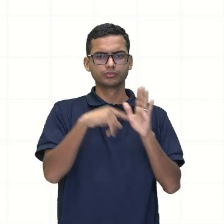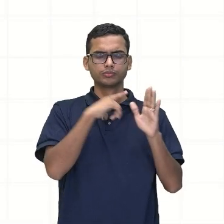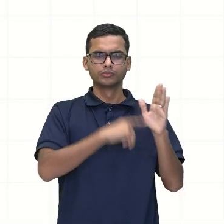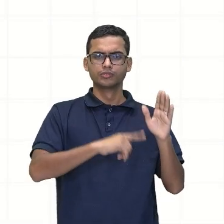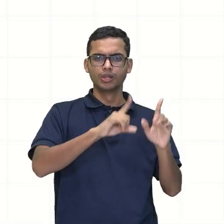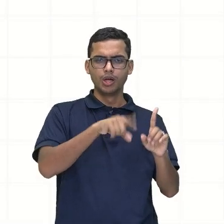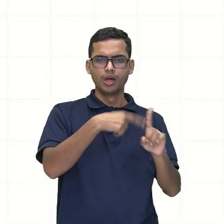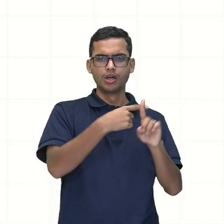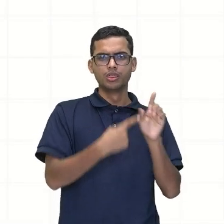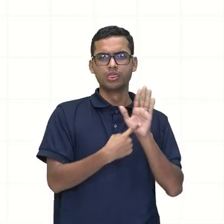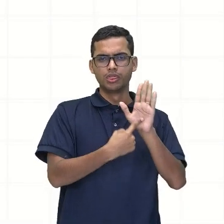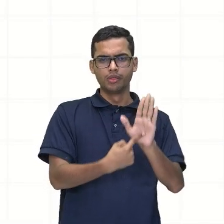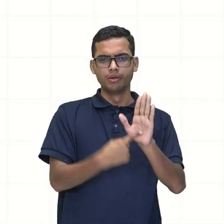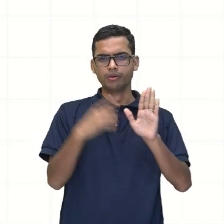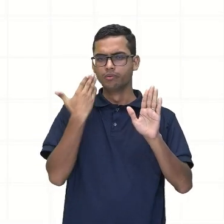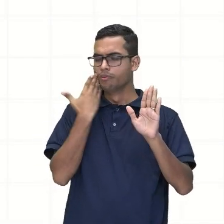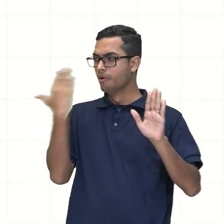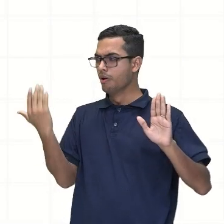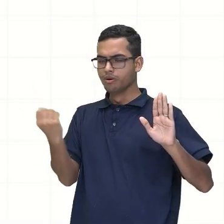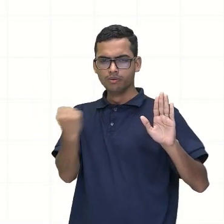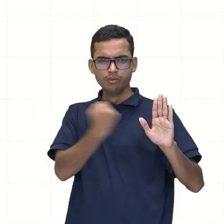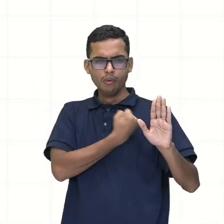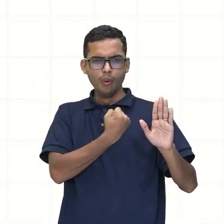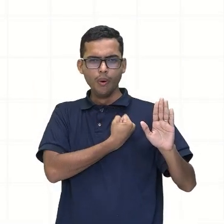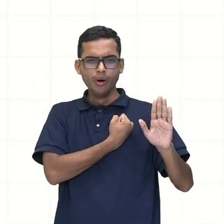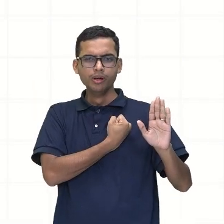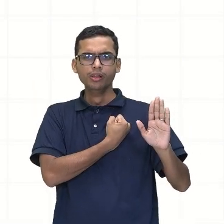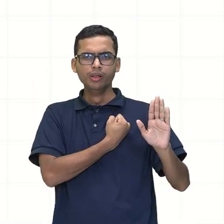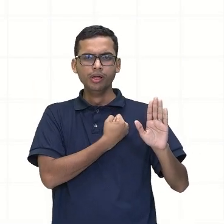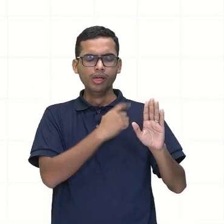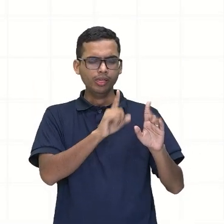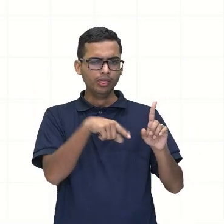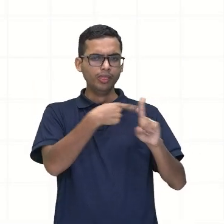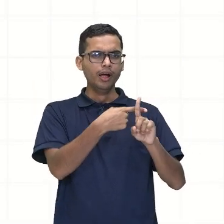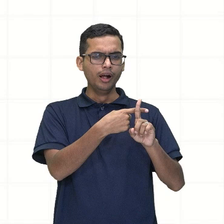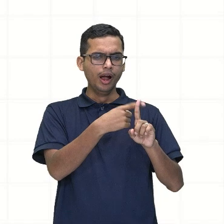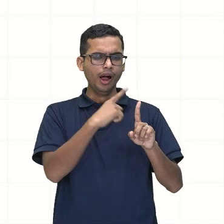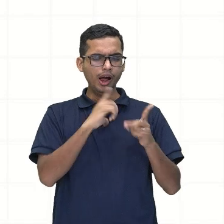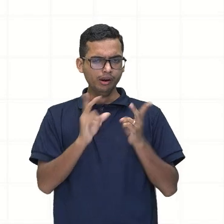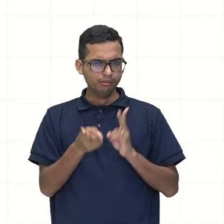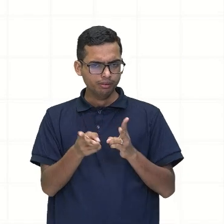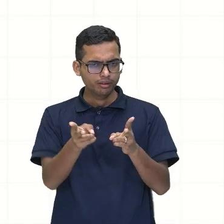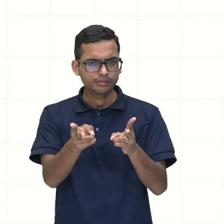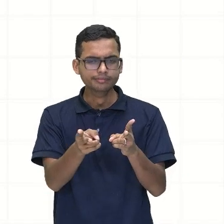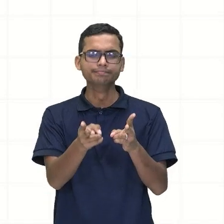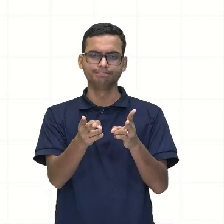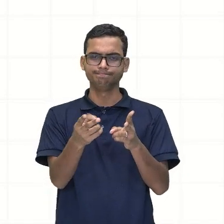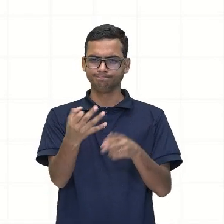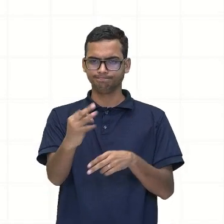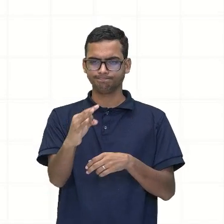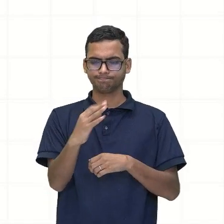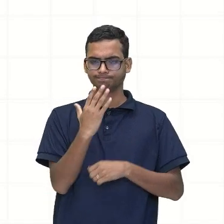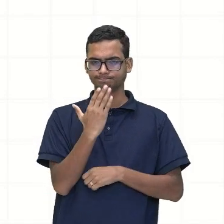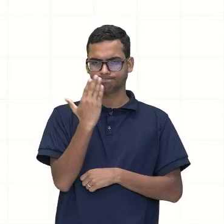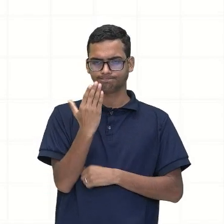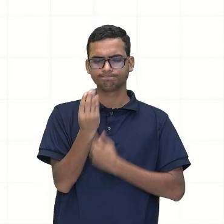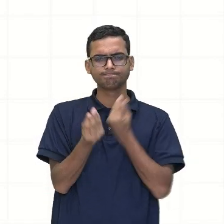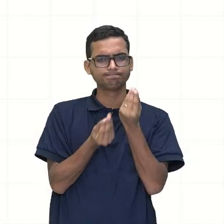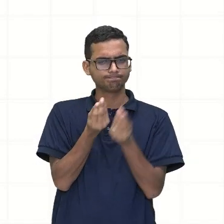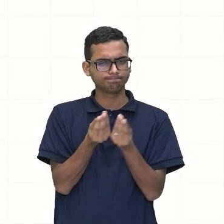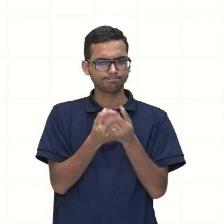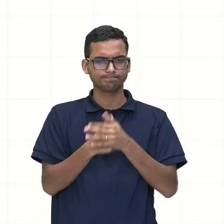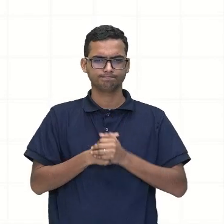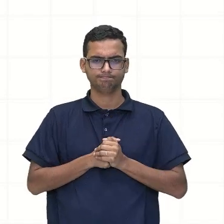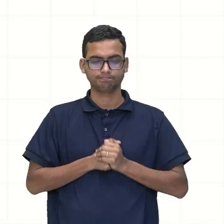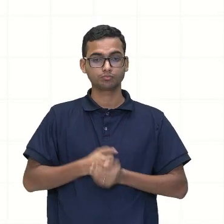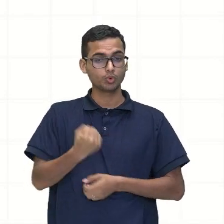positivos são os nossos números que possuem o sinal de mais na frente. Porém, os números que